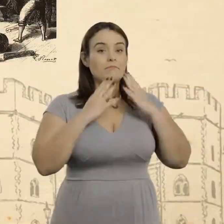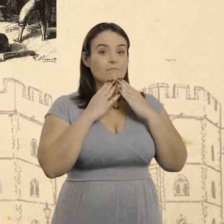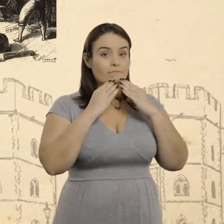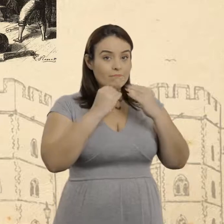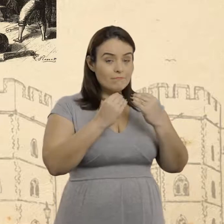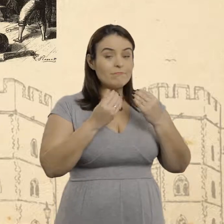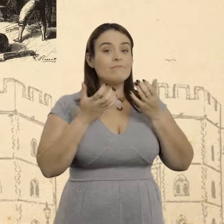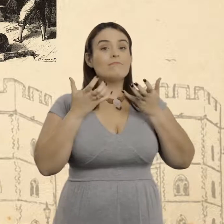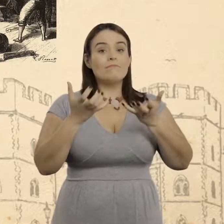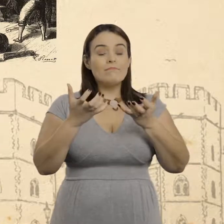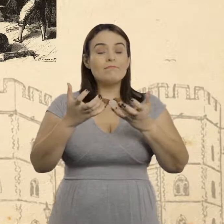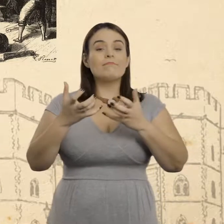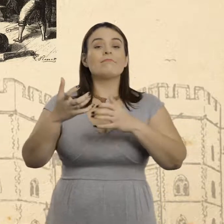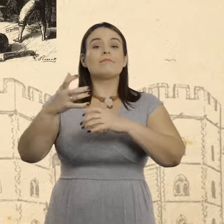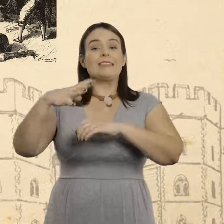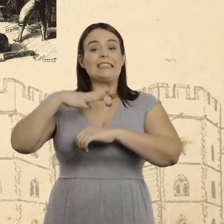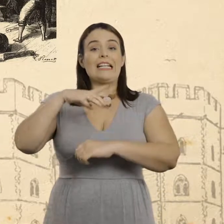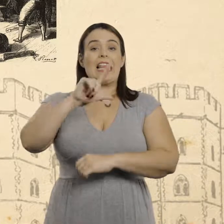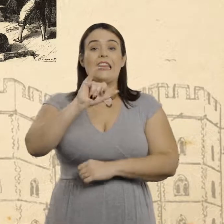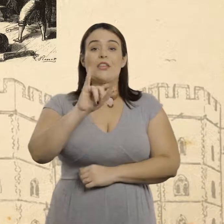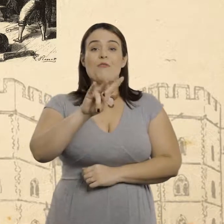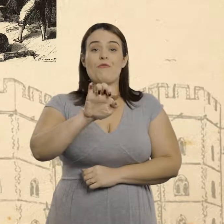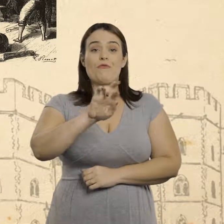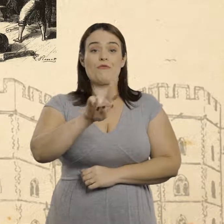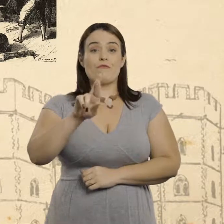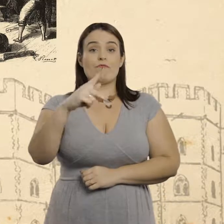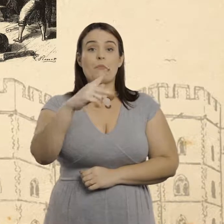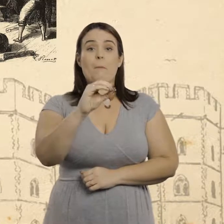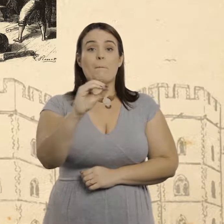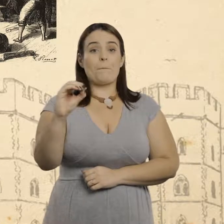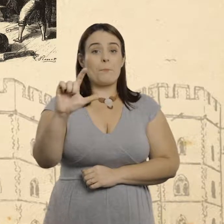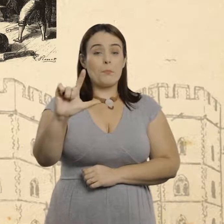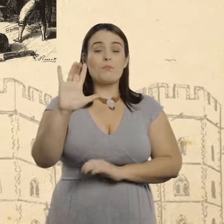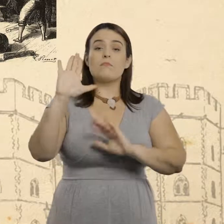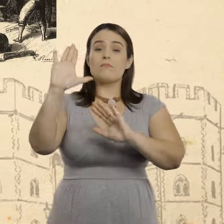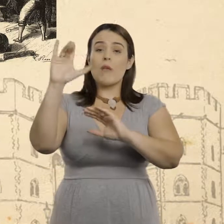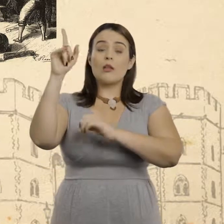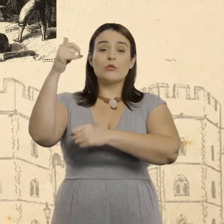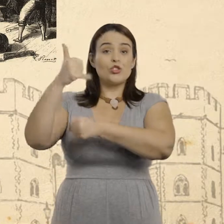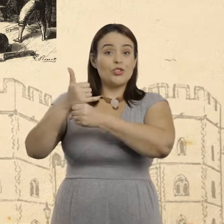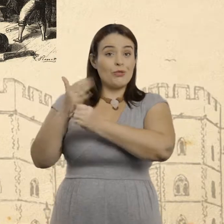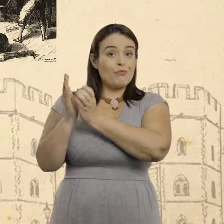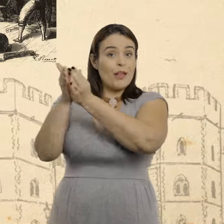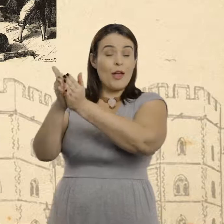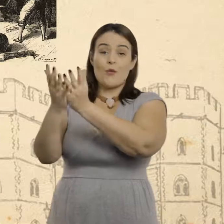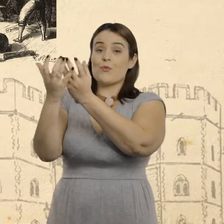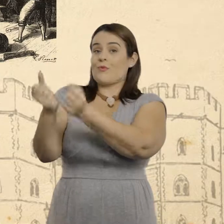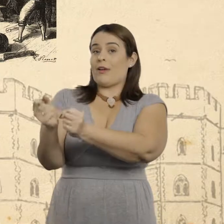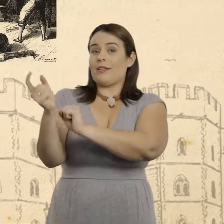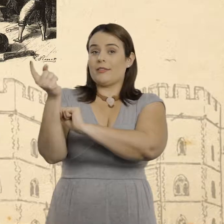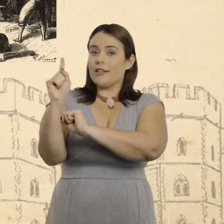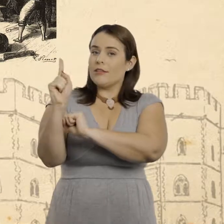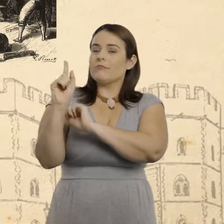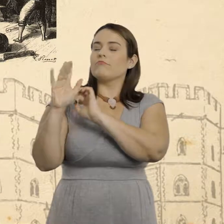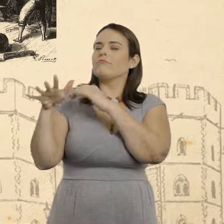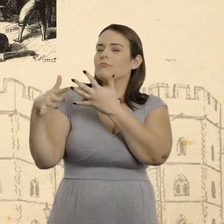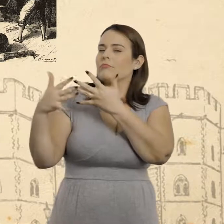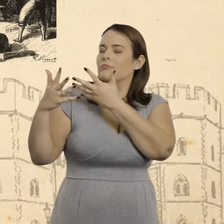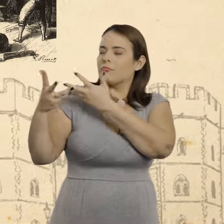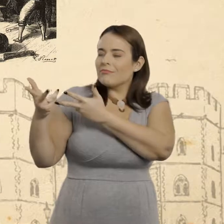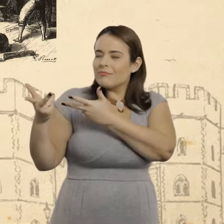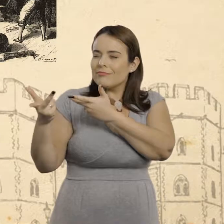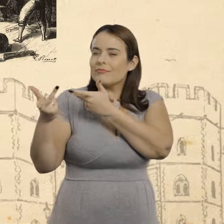O Sr. Fogg queria ir para Liverpool, mas o comandante Speed não aceitou. O Sr. Fogg convenceu